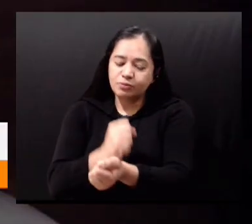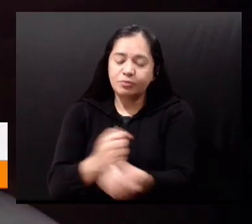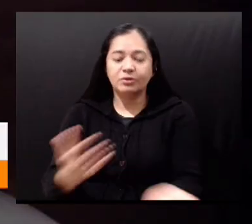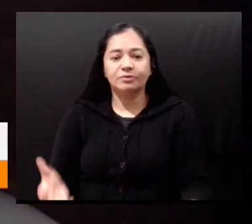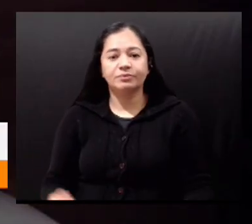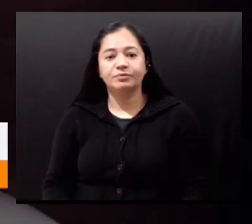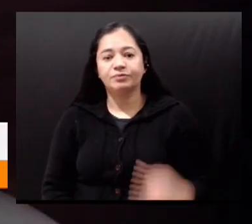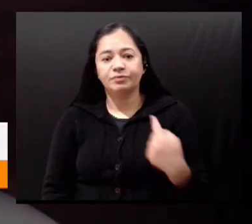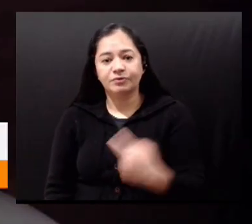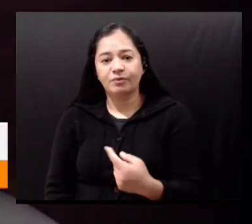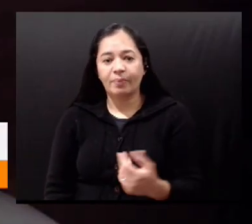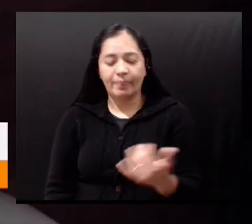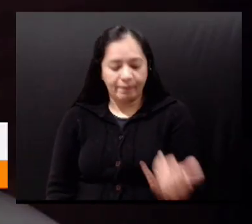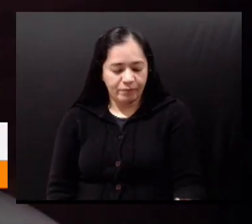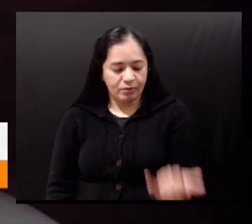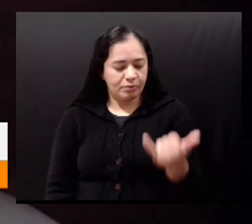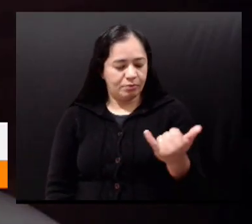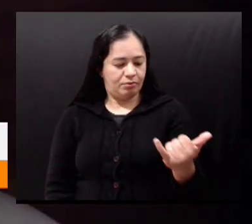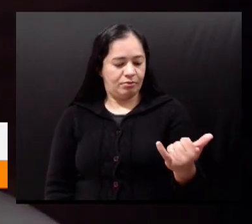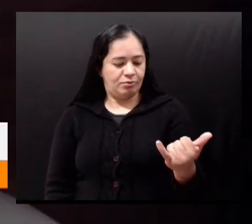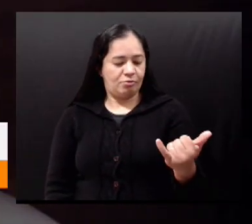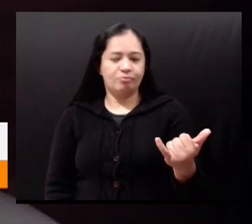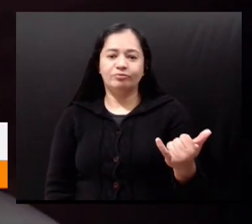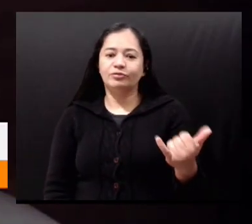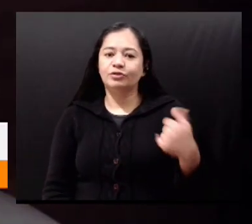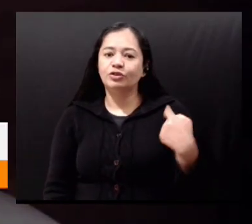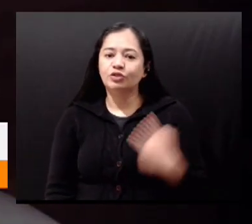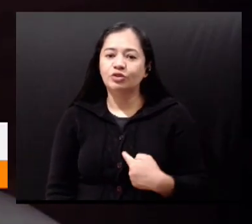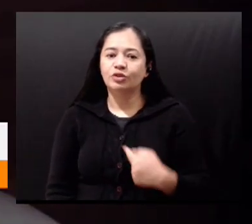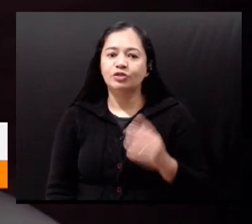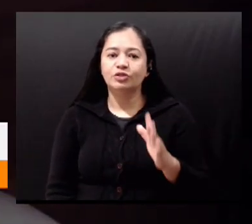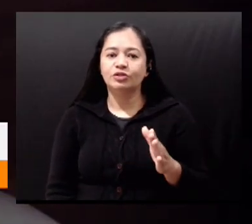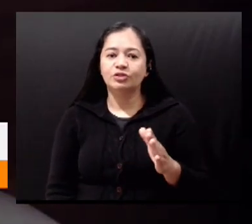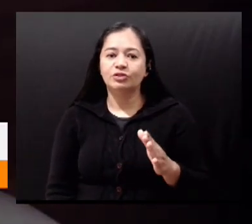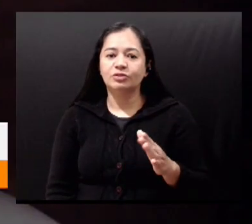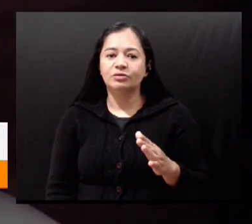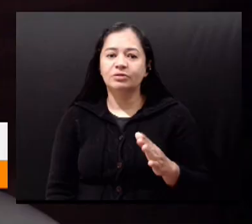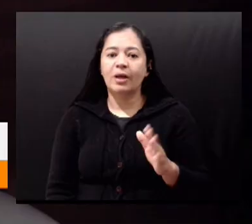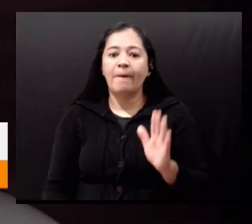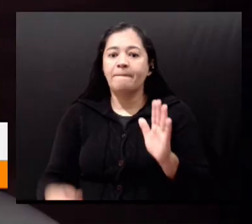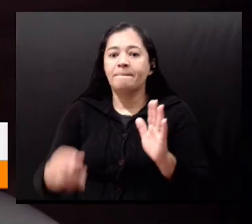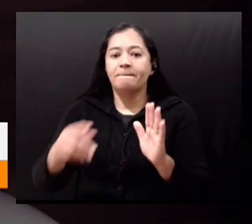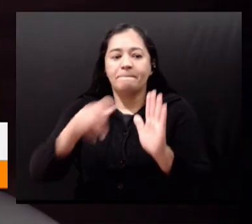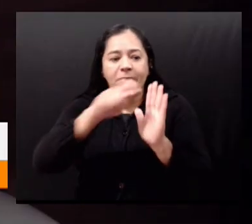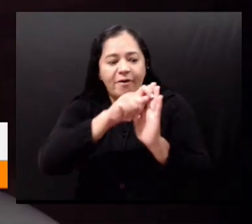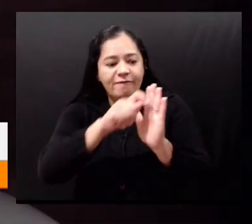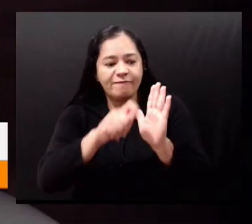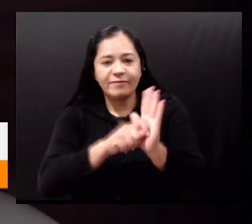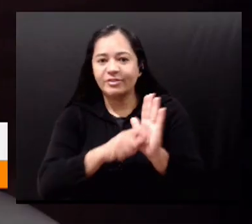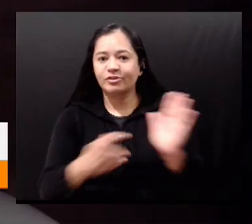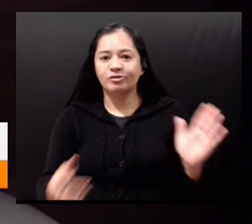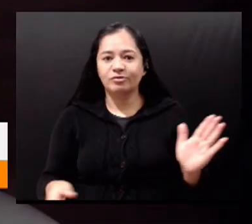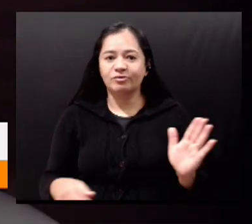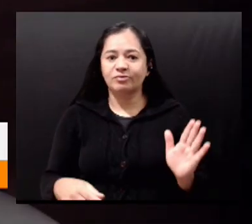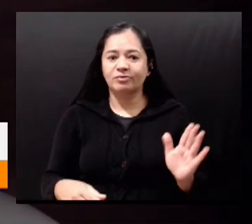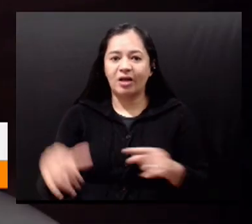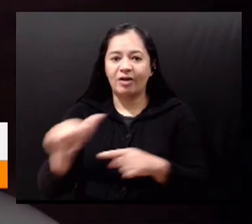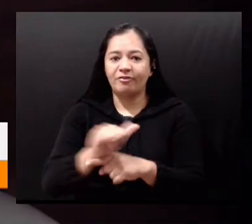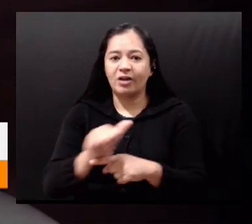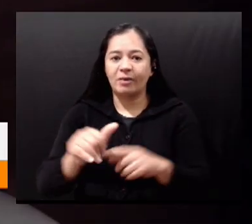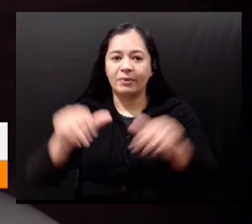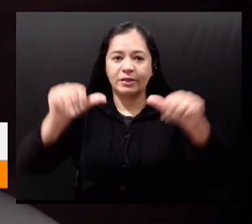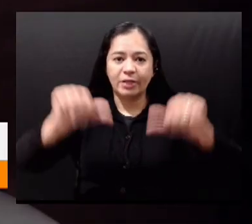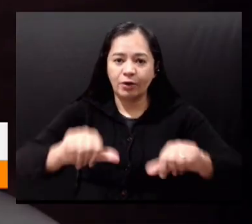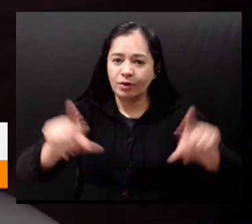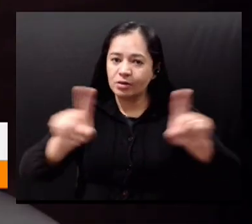na mão, a gente está à mercê do algoritmo. Que eu falo que a ferramenta não é boa nem ruim. uhum, Ela precisa saber